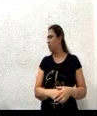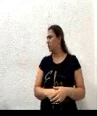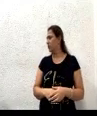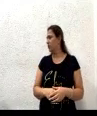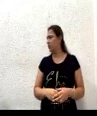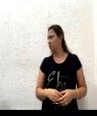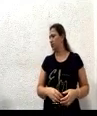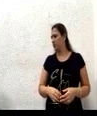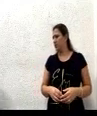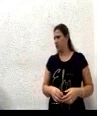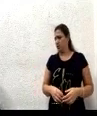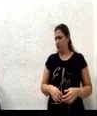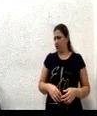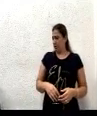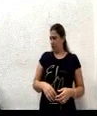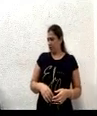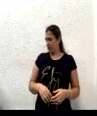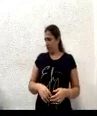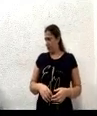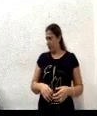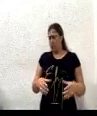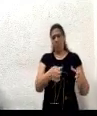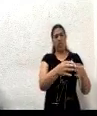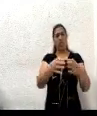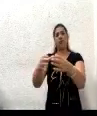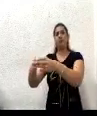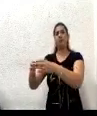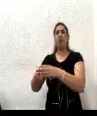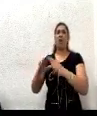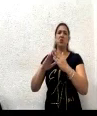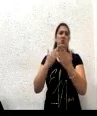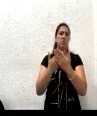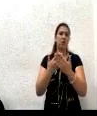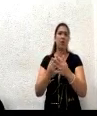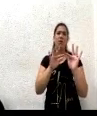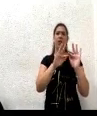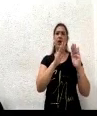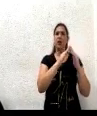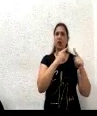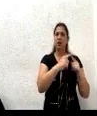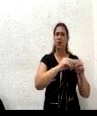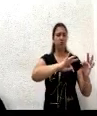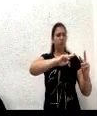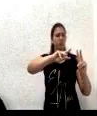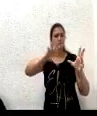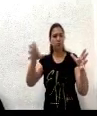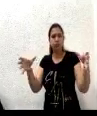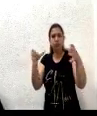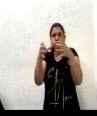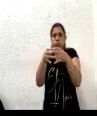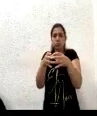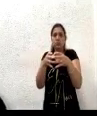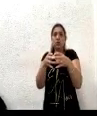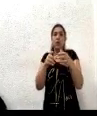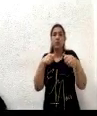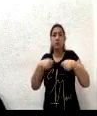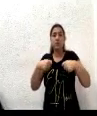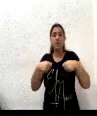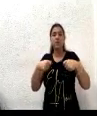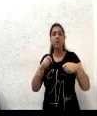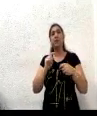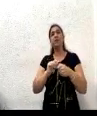a família, enfim. É uma colaboração a mais, é um mecanismo a mais para